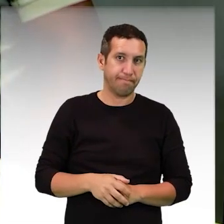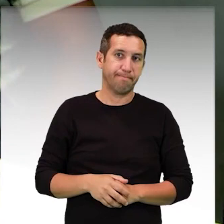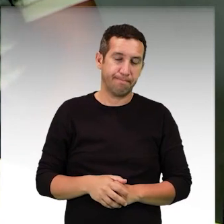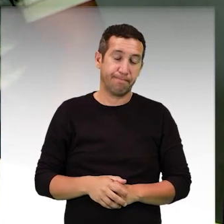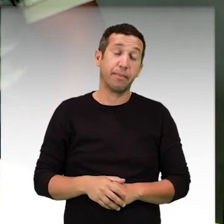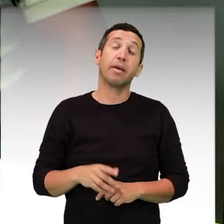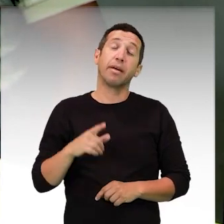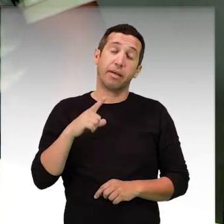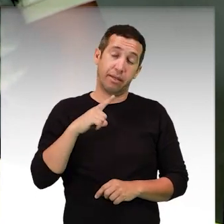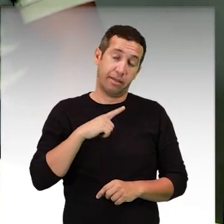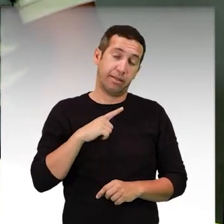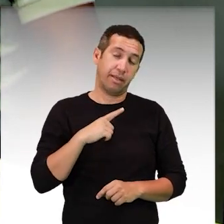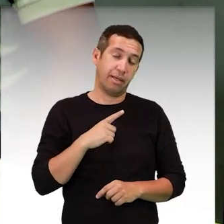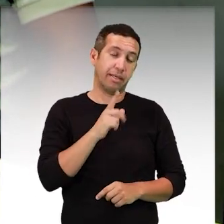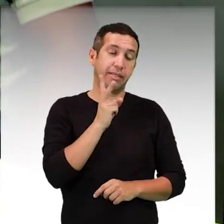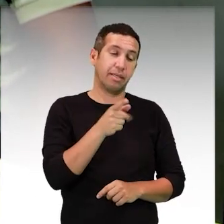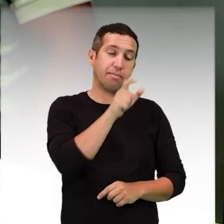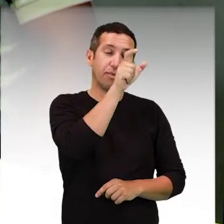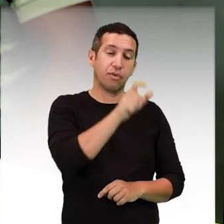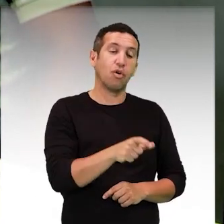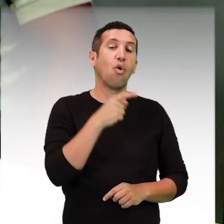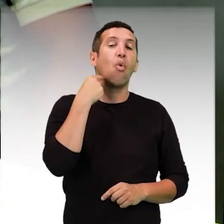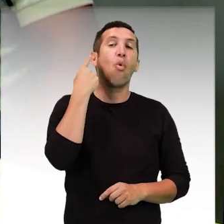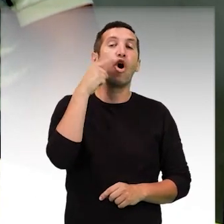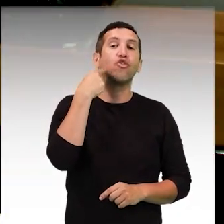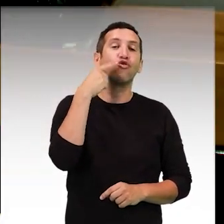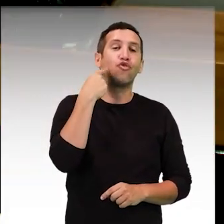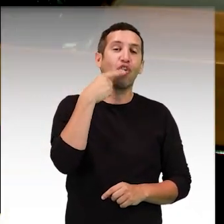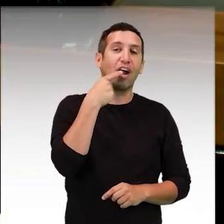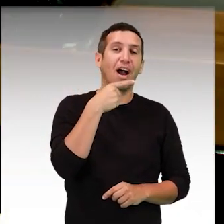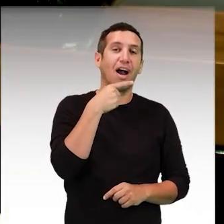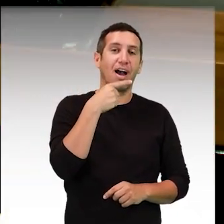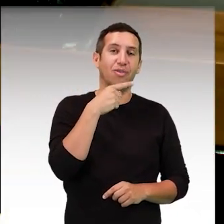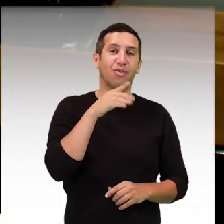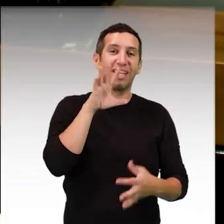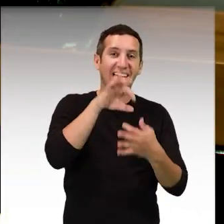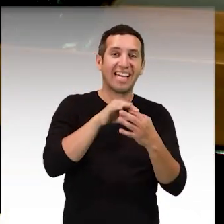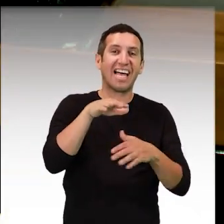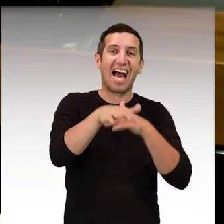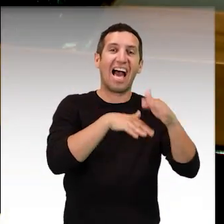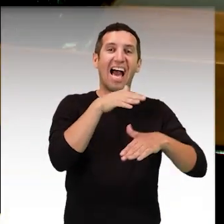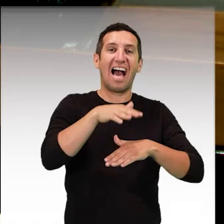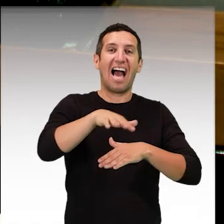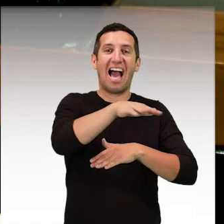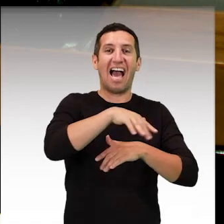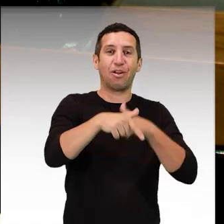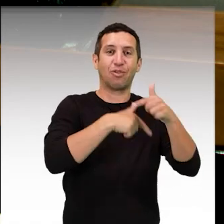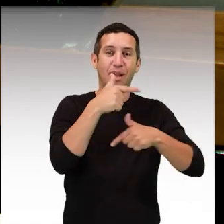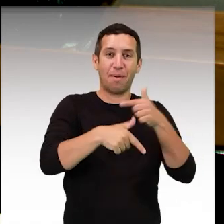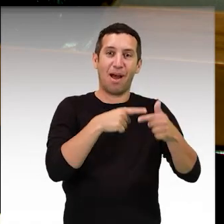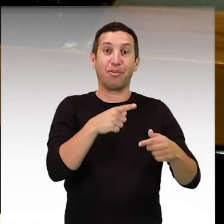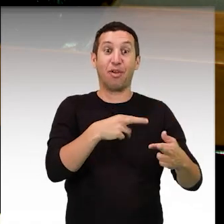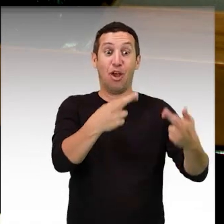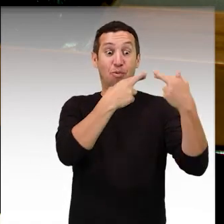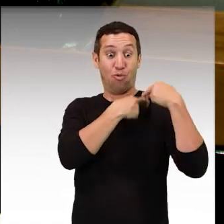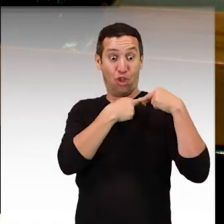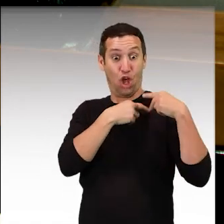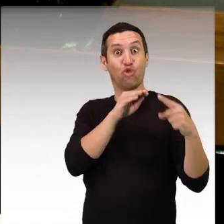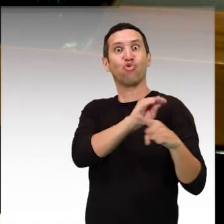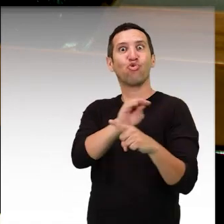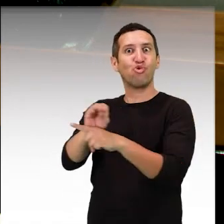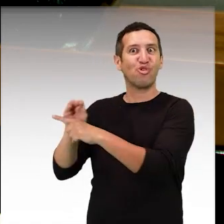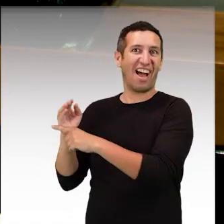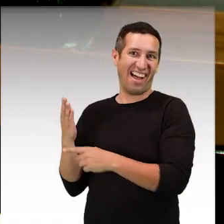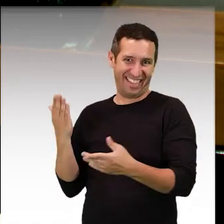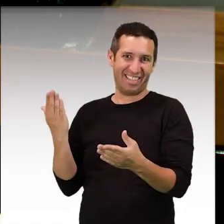E por trás de todos esses processos, existe um profissional, o advogado trabalhista. A paixão pela advocacia surge com o estudo do